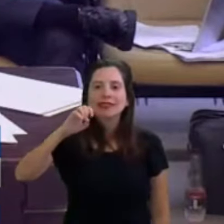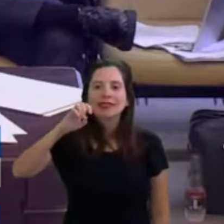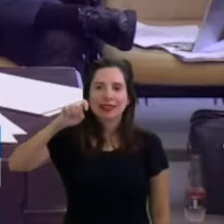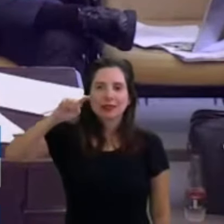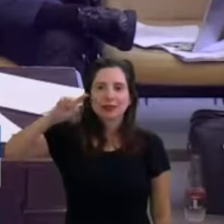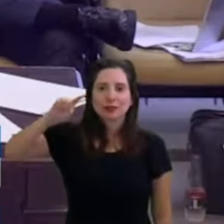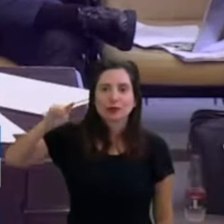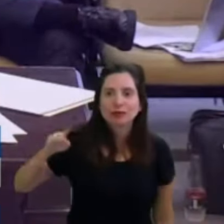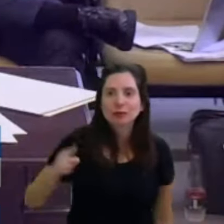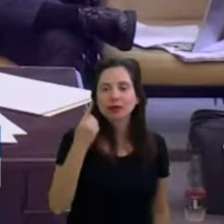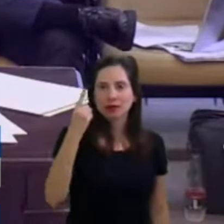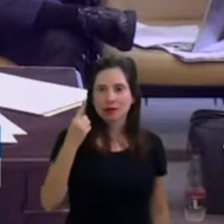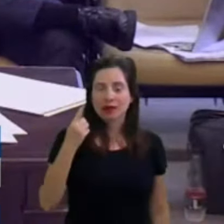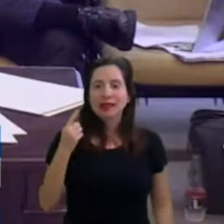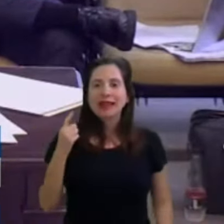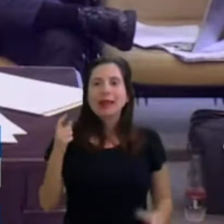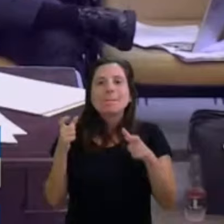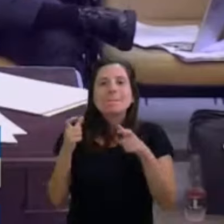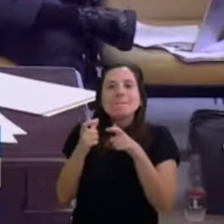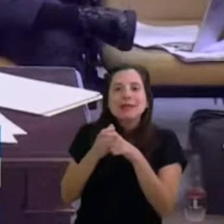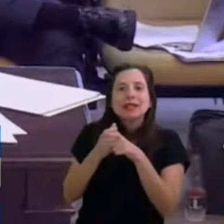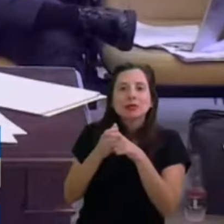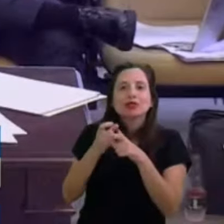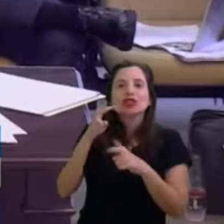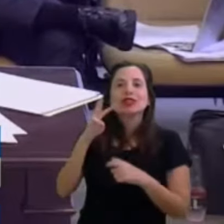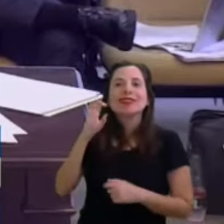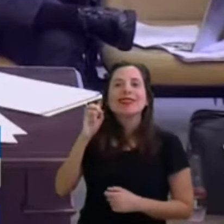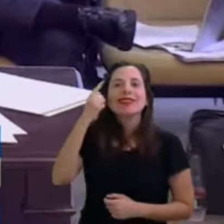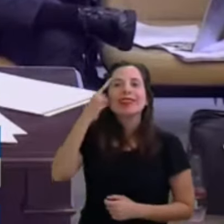em menos de 30 dias, do dia 22 de julho até